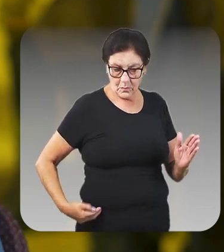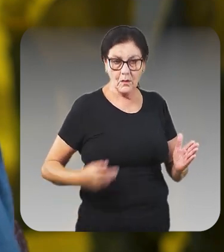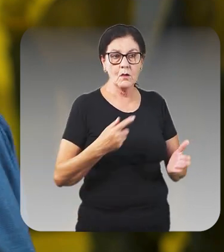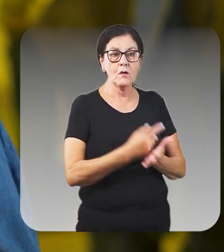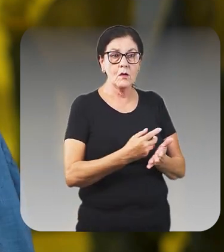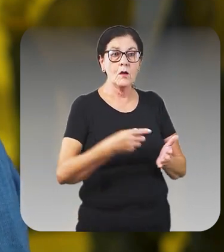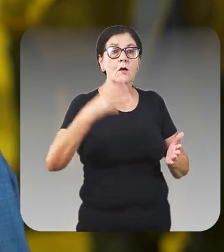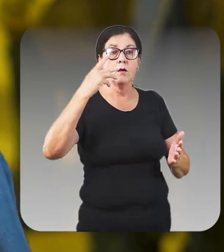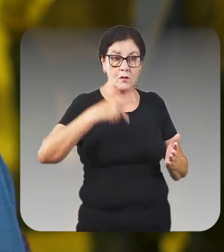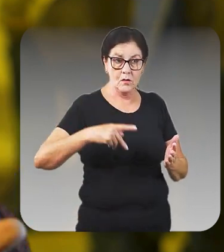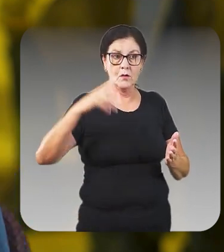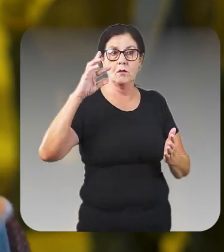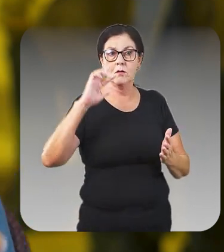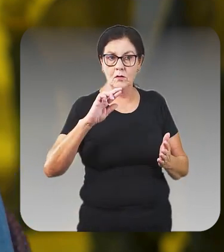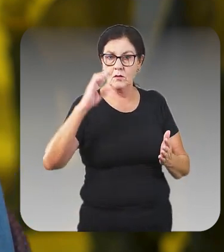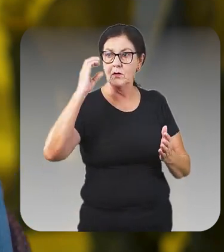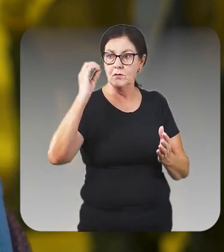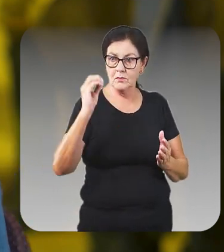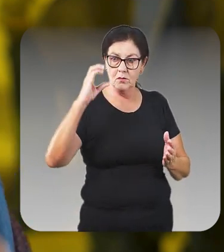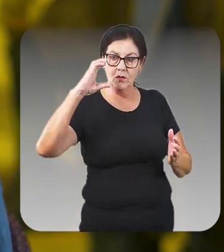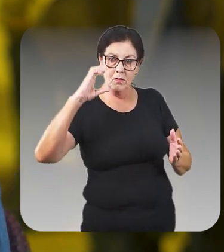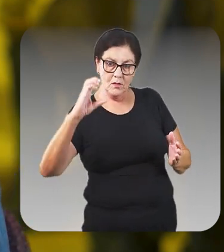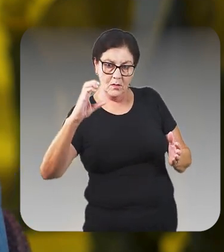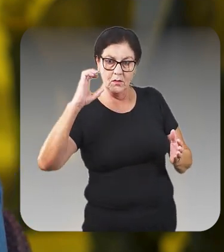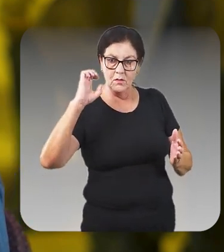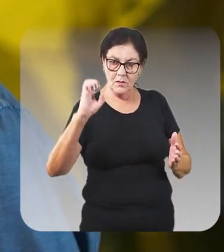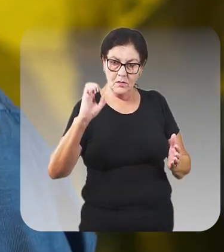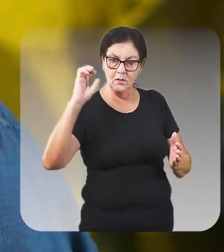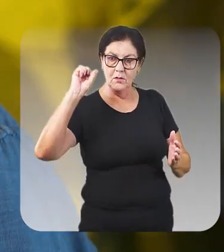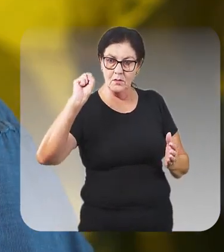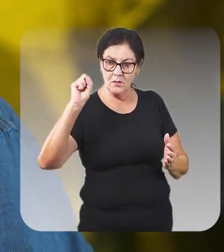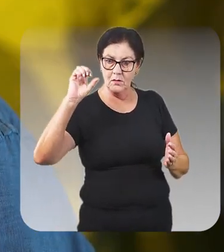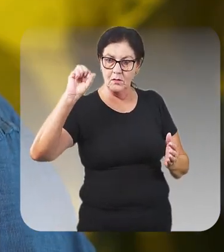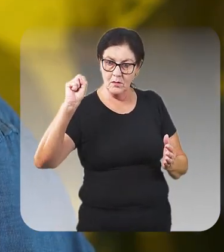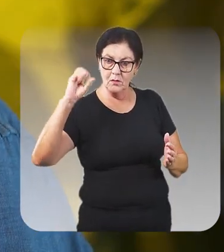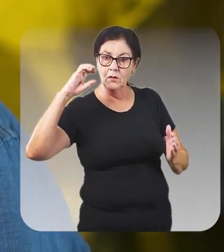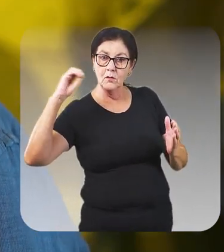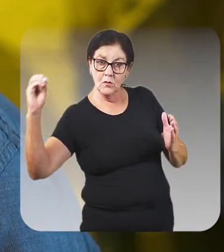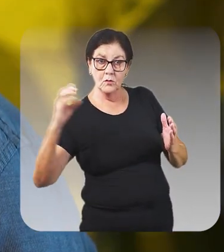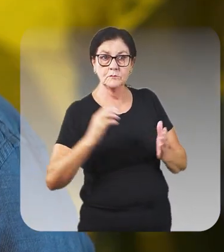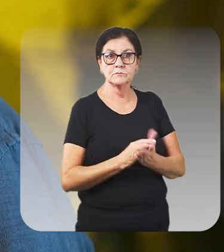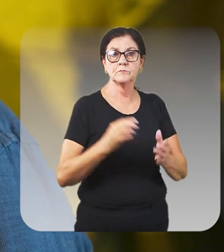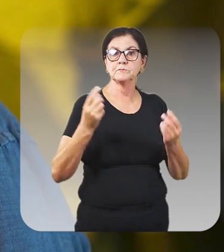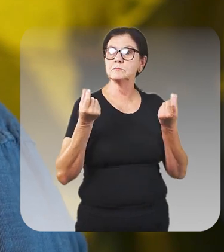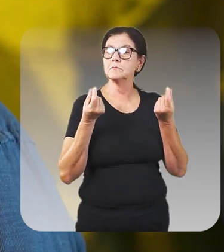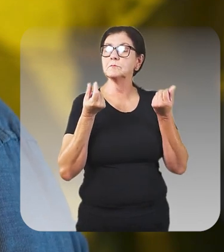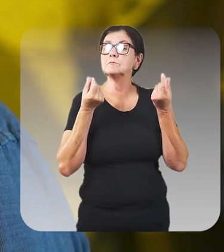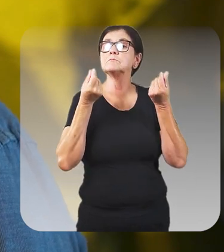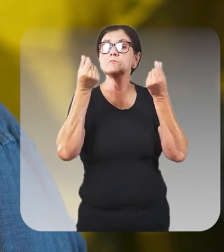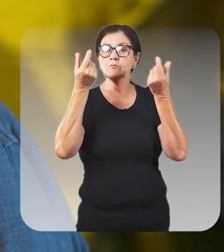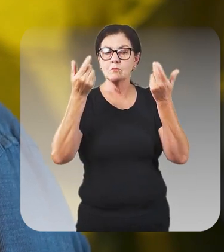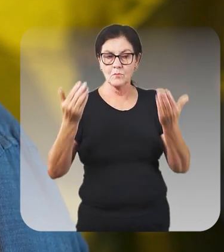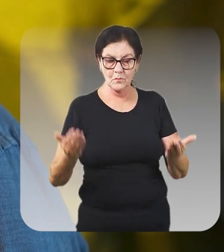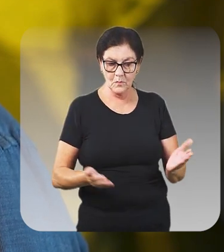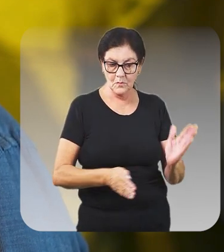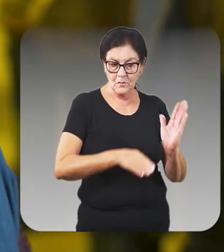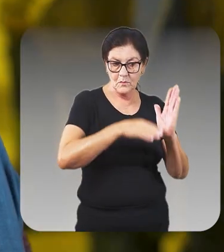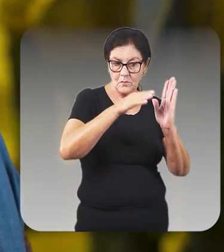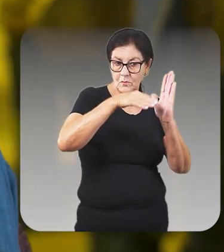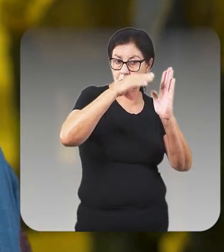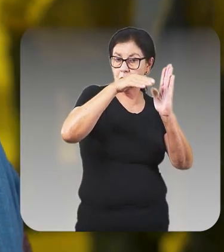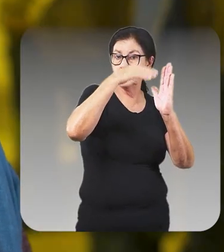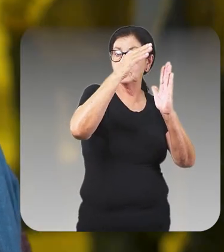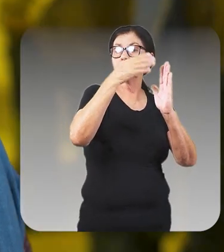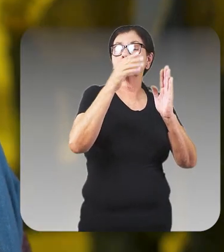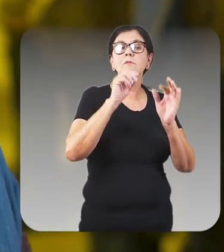de urbanização que seja, um processo de ruralização e crescimento econômico, você começa a ter tensões sociais. E